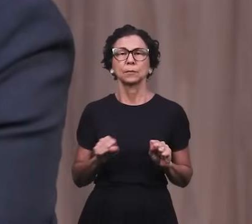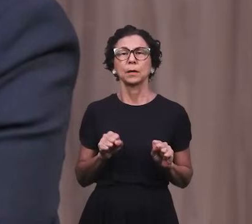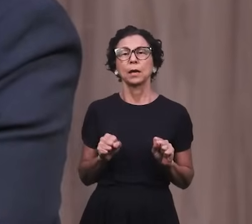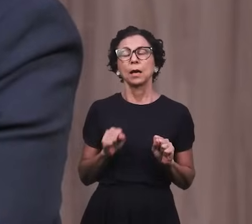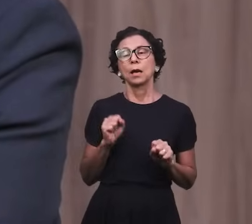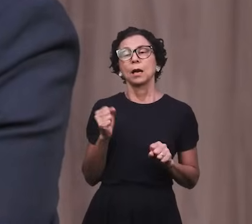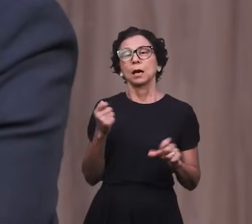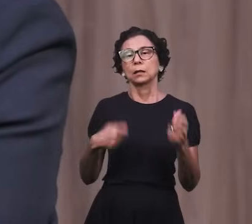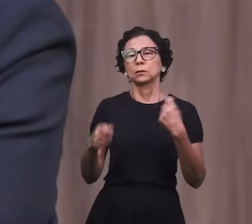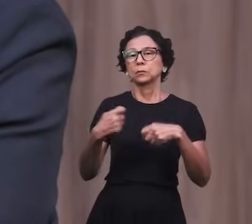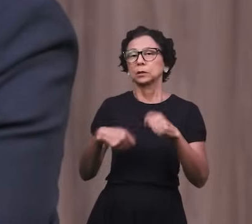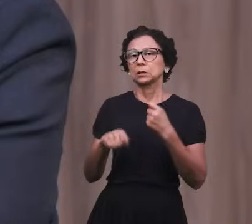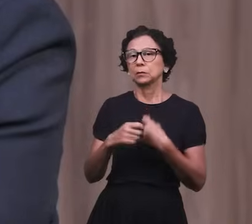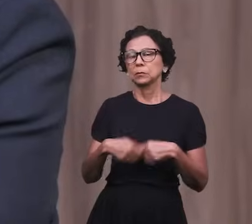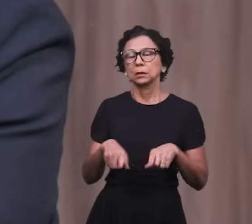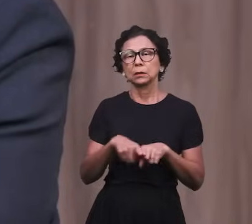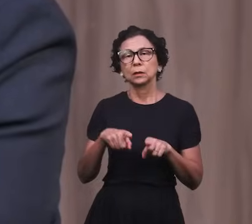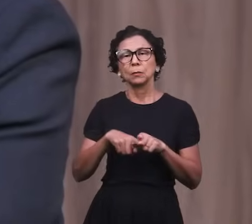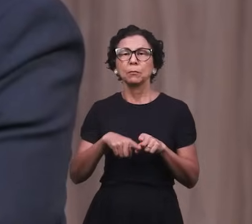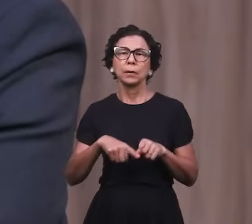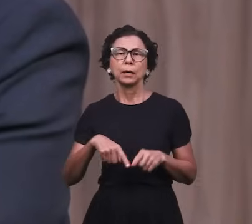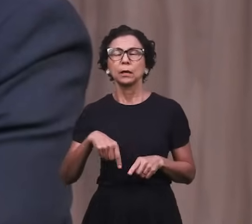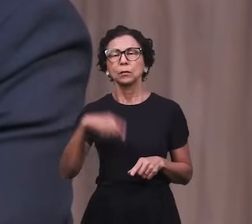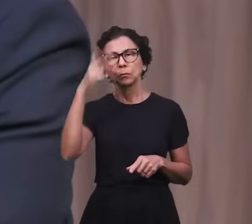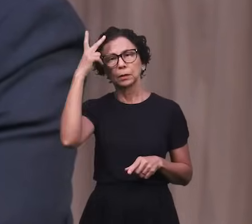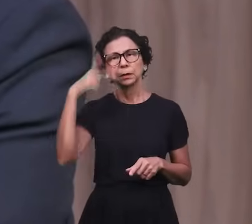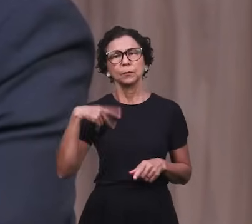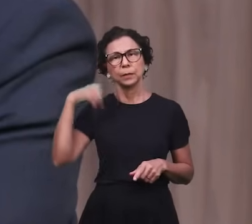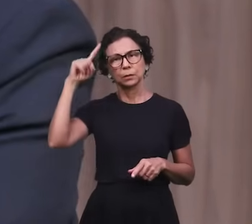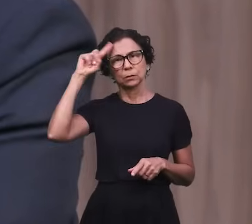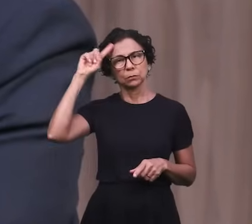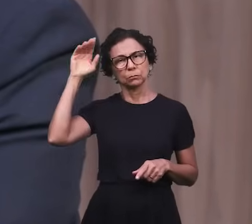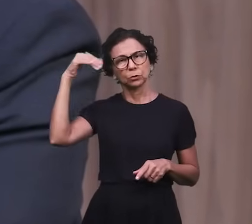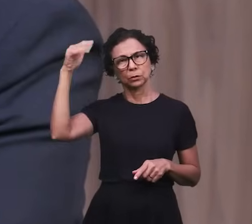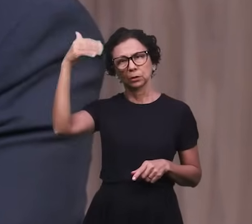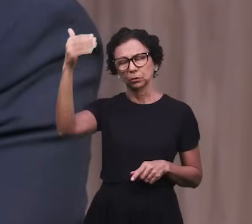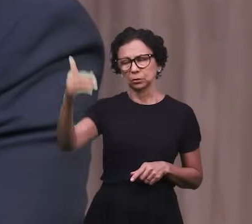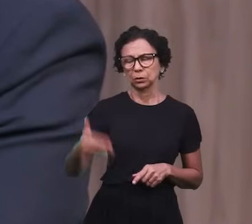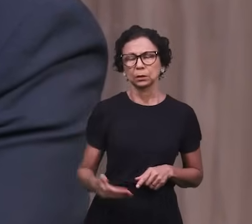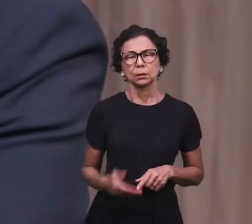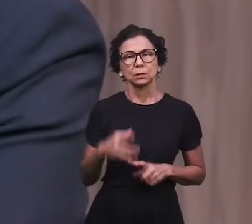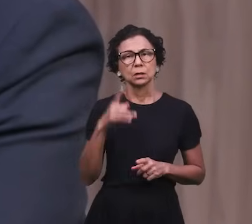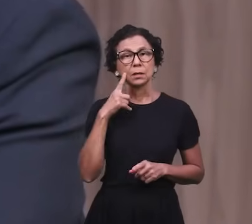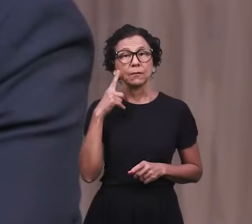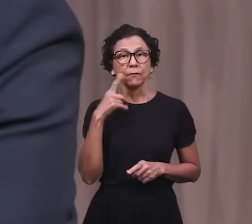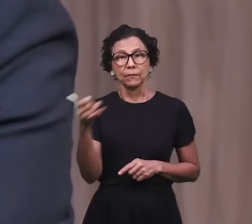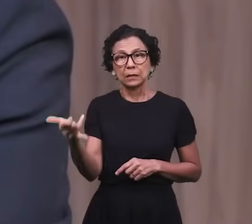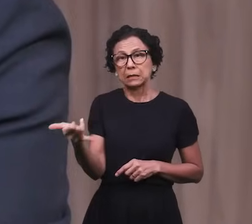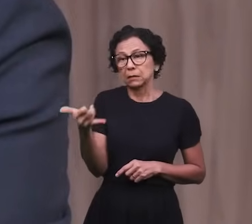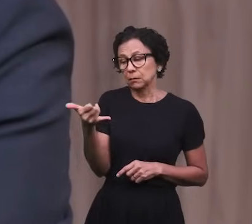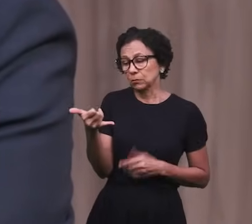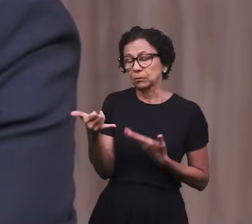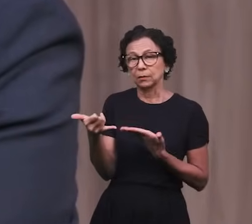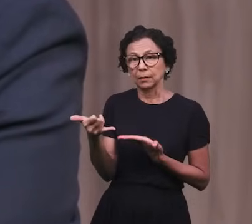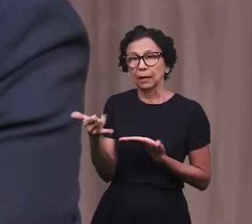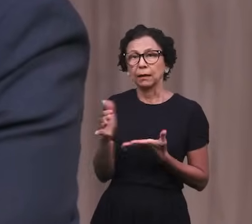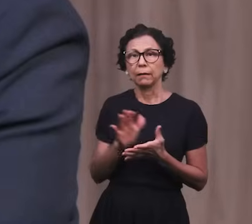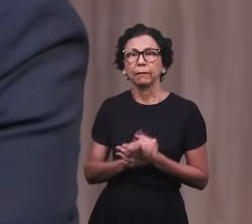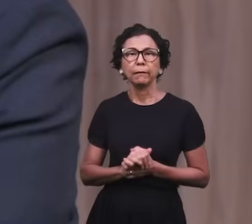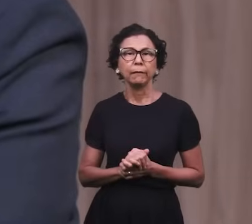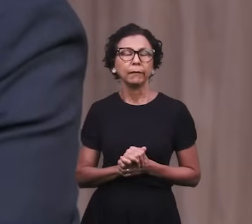mas também até no dia a dia das pessoas. Hoje a inteligência artificial está nos aplicativos, está no seu celular, está em